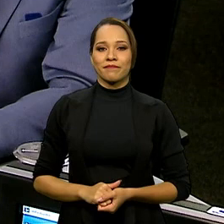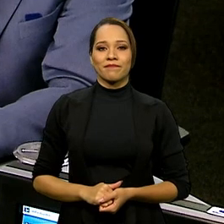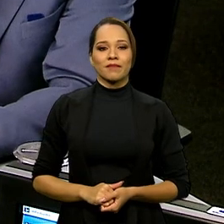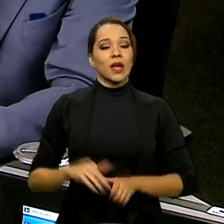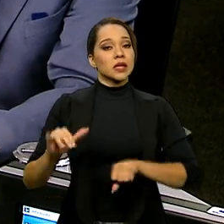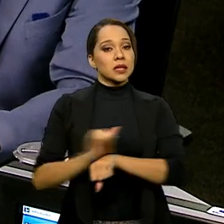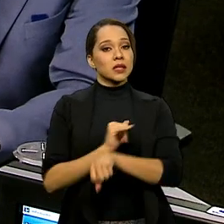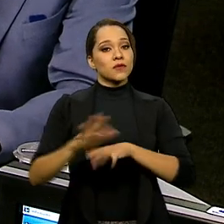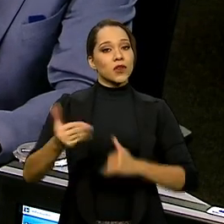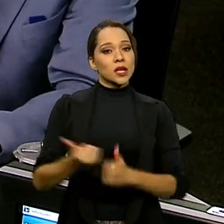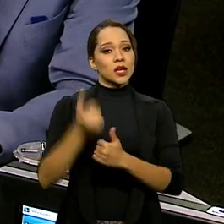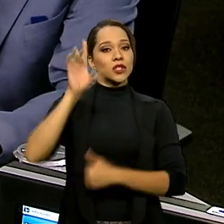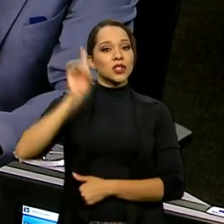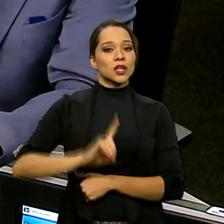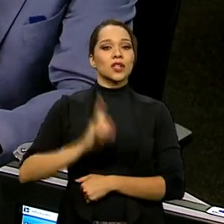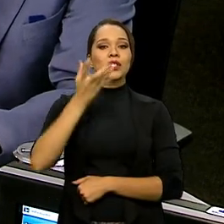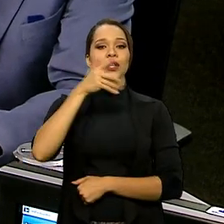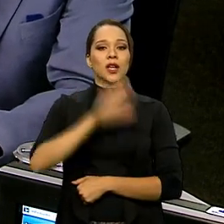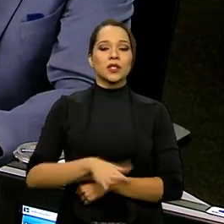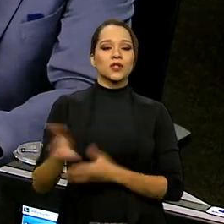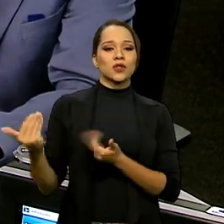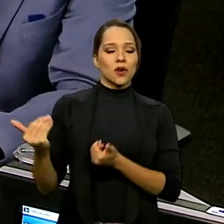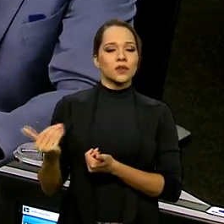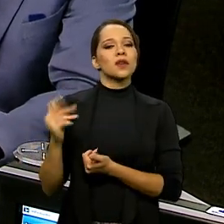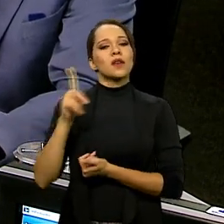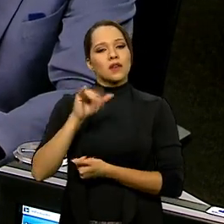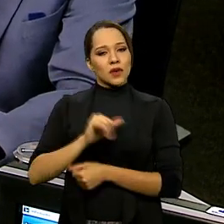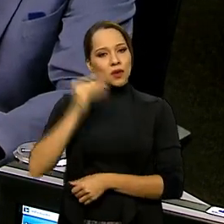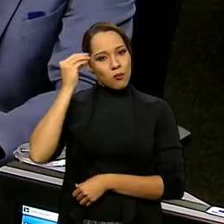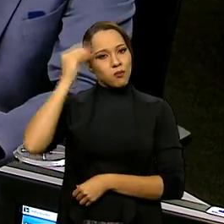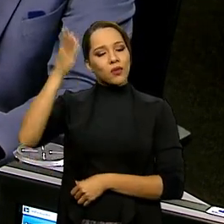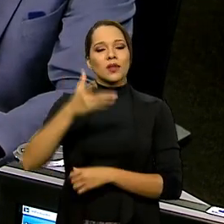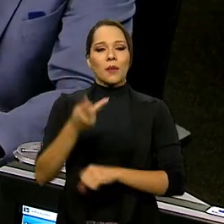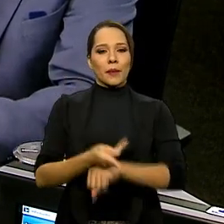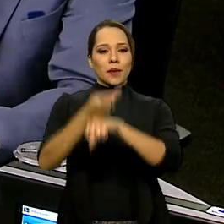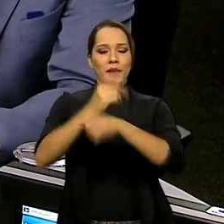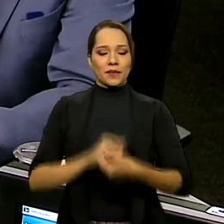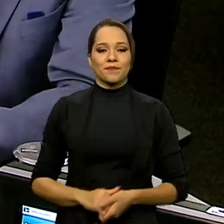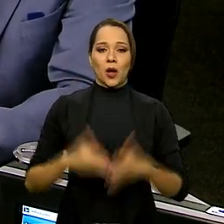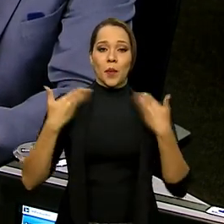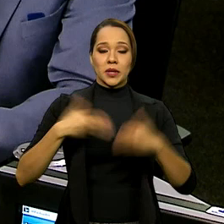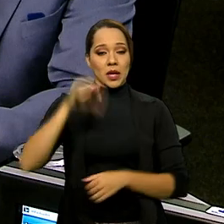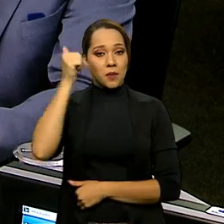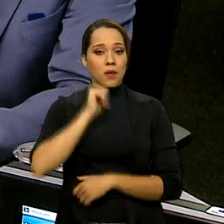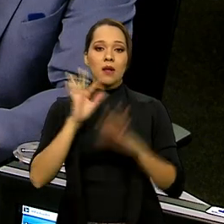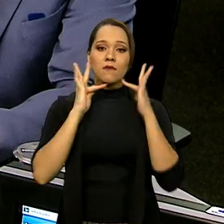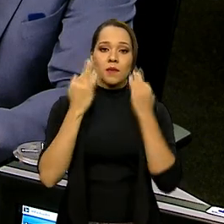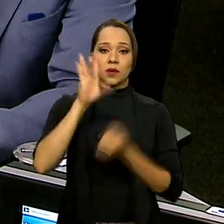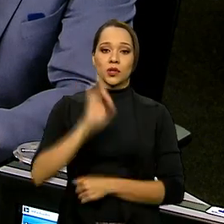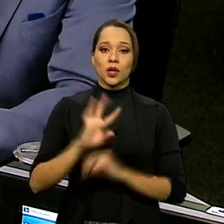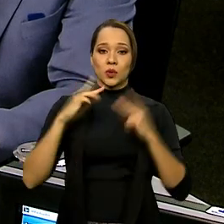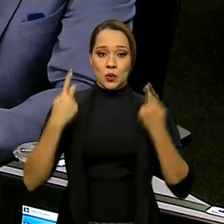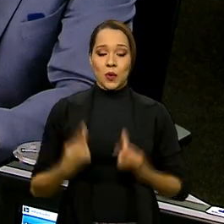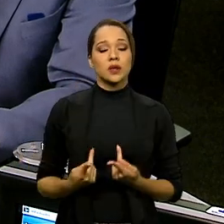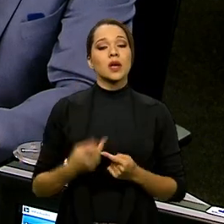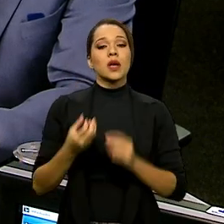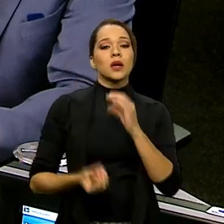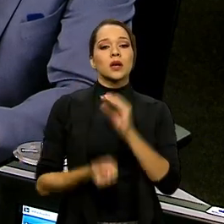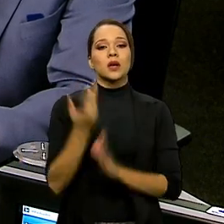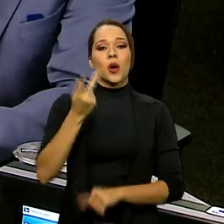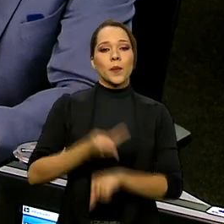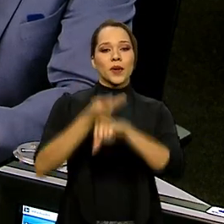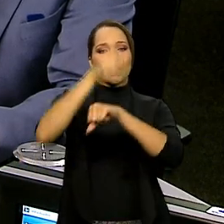ações que fortalecem direitos de crianças e adolescentes vão ser reconhecidas e premiadas. O Ministério da Mulher, da Família e dos Direitos Humanos criou o